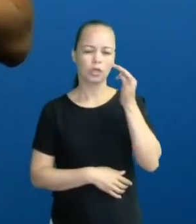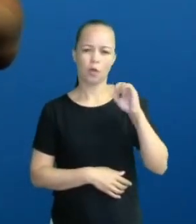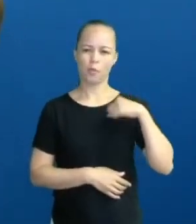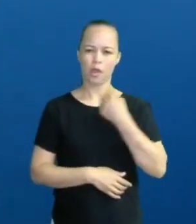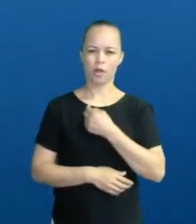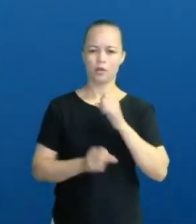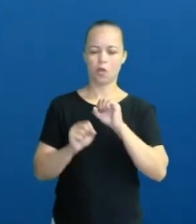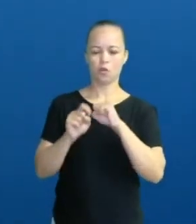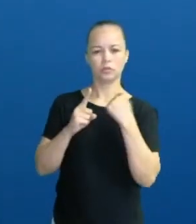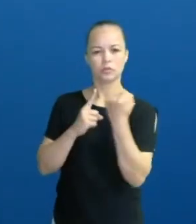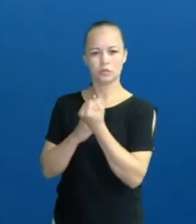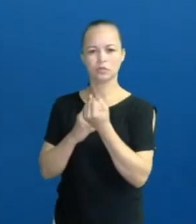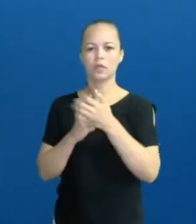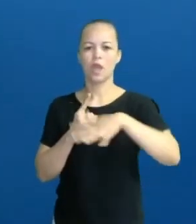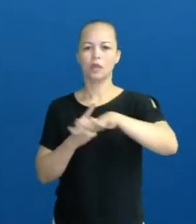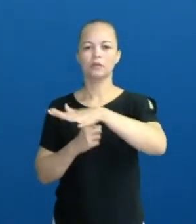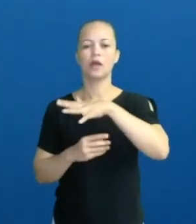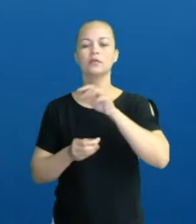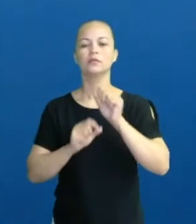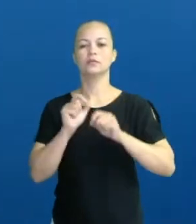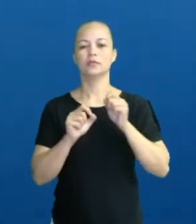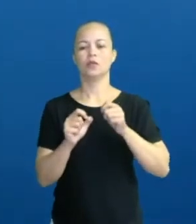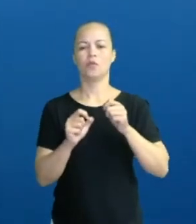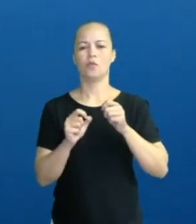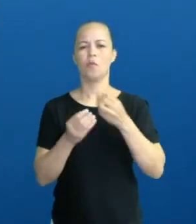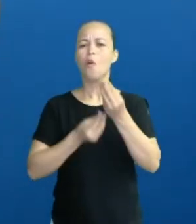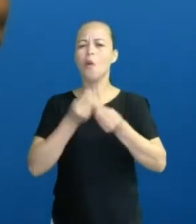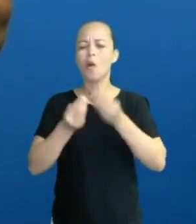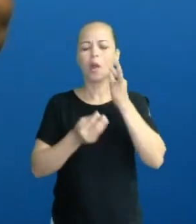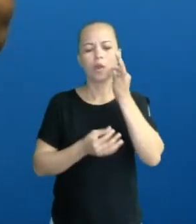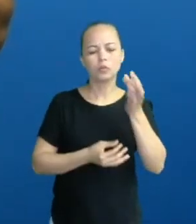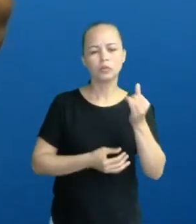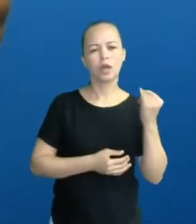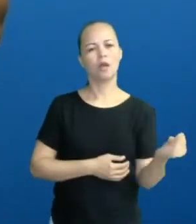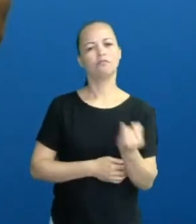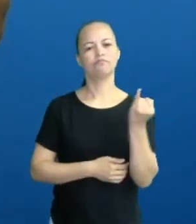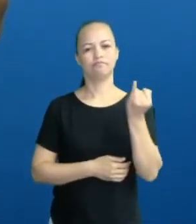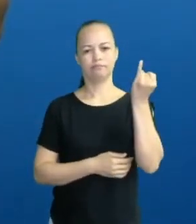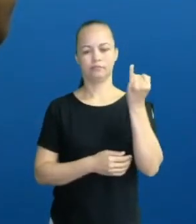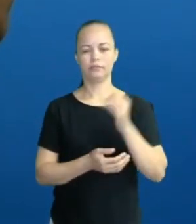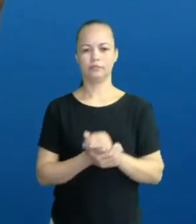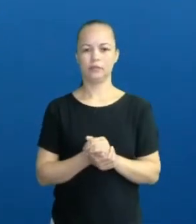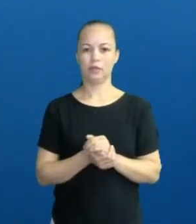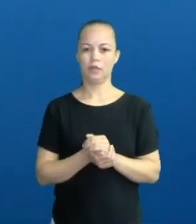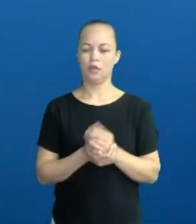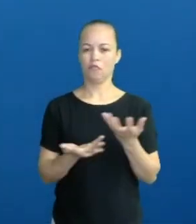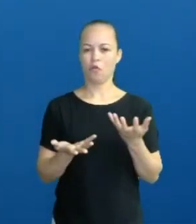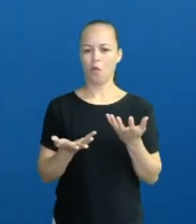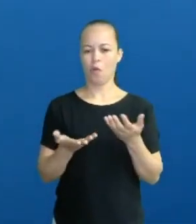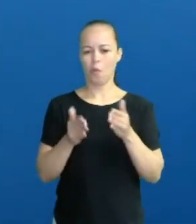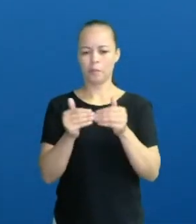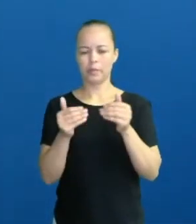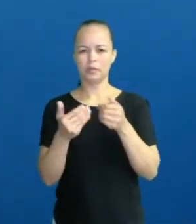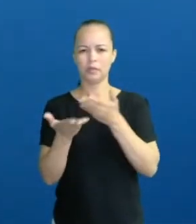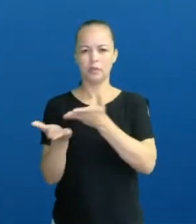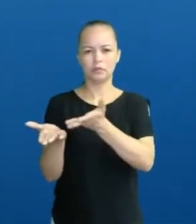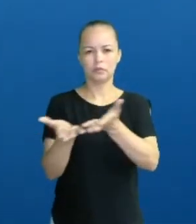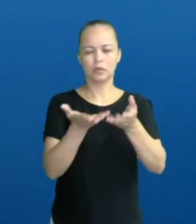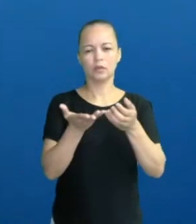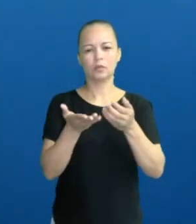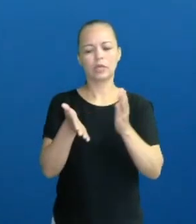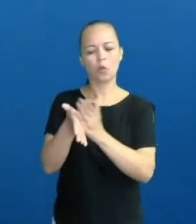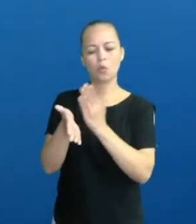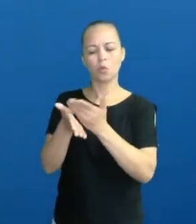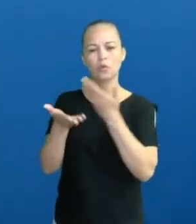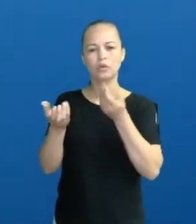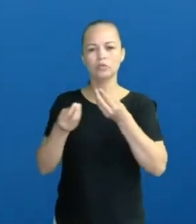sociedade. Historicamente, como o sal tem uma importância. Eu vou pedir a permissão de vocês de dar uma dica de um livro que eu acho que é muito legal, que é